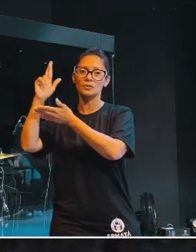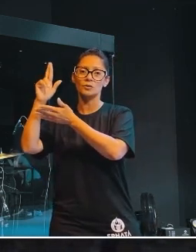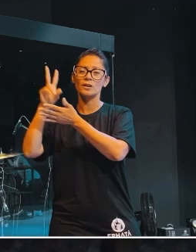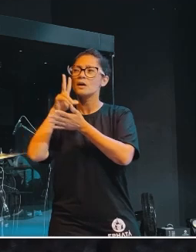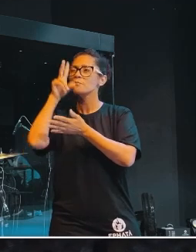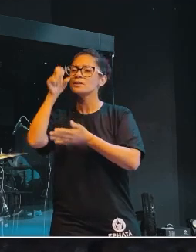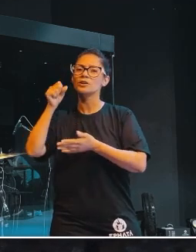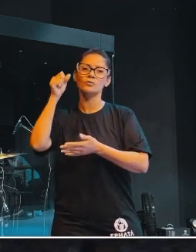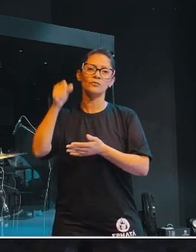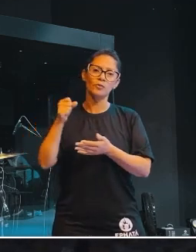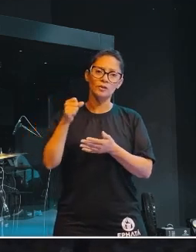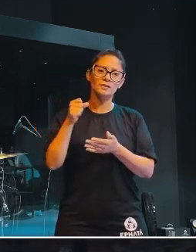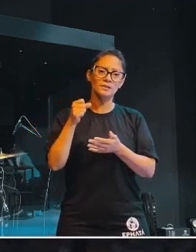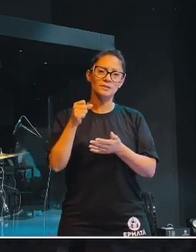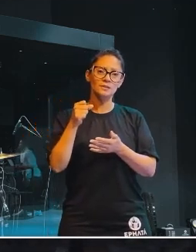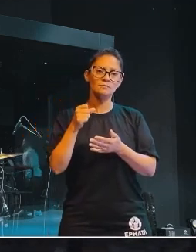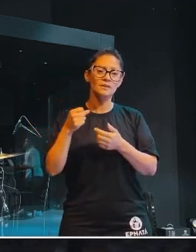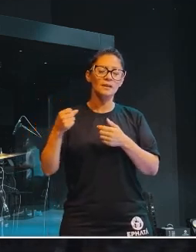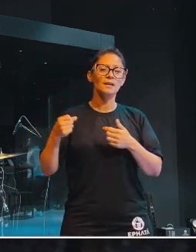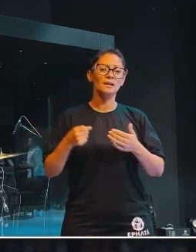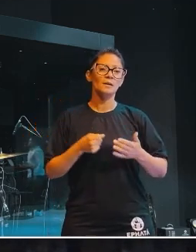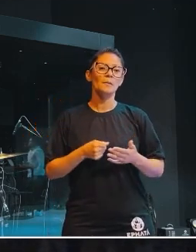armas para vencer aquela batalha.